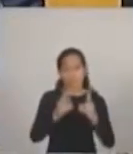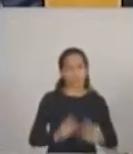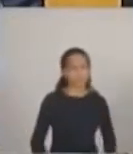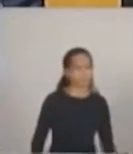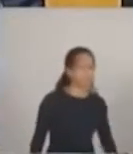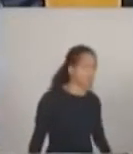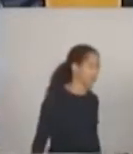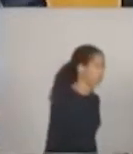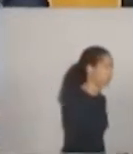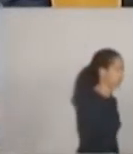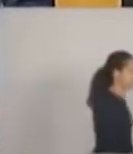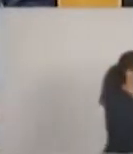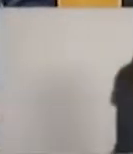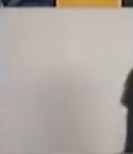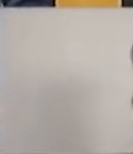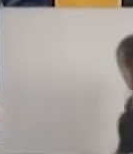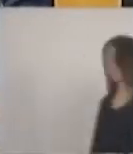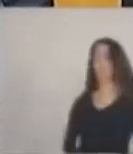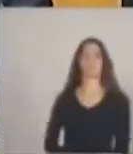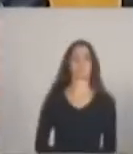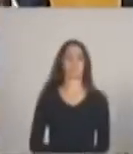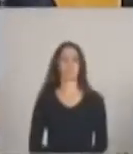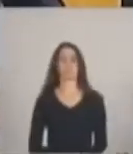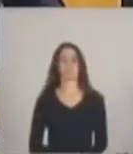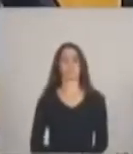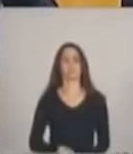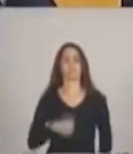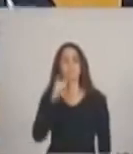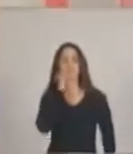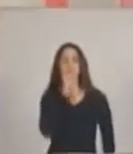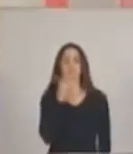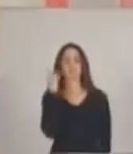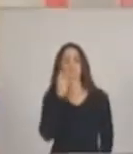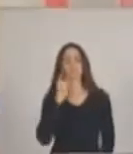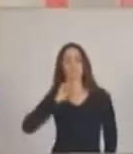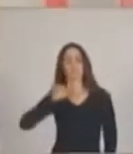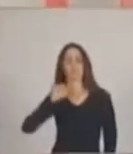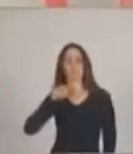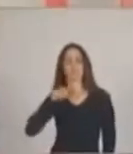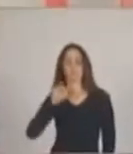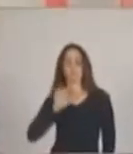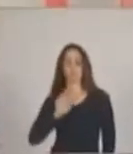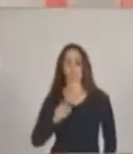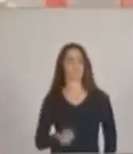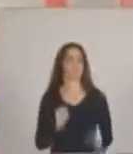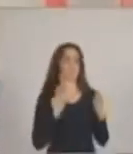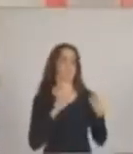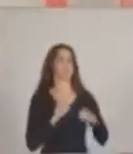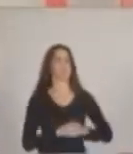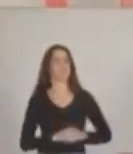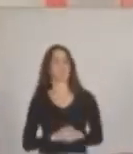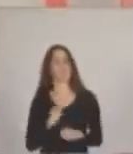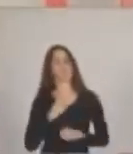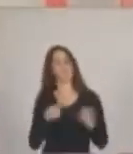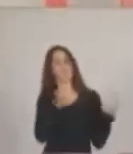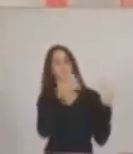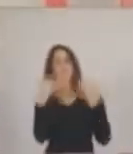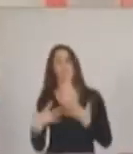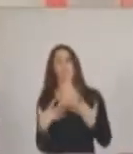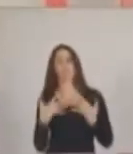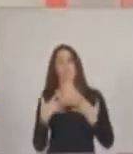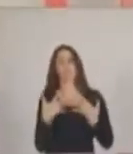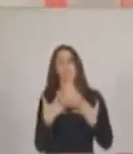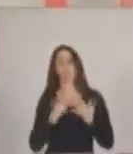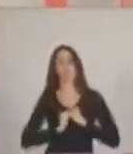isso. Deputado Eric, deputado Janete me Sá. Permita, eu acho que o que tem que ficar claro aqui, deputados e deputadas,